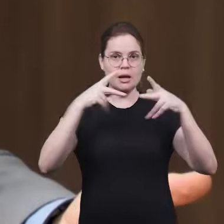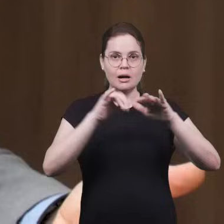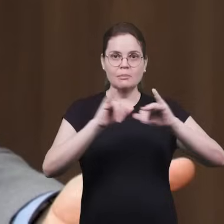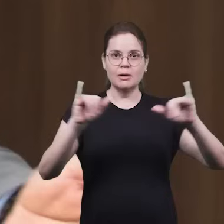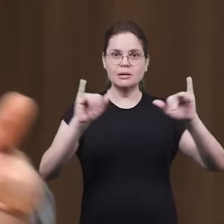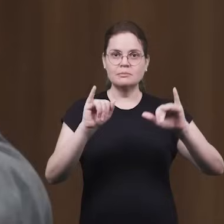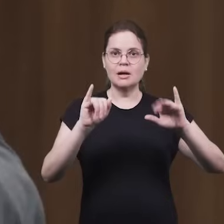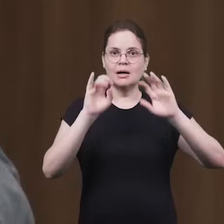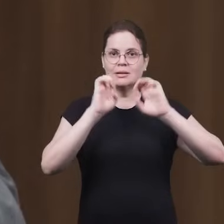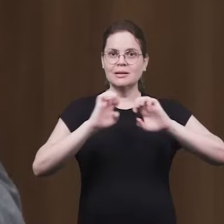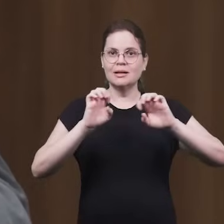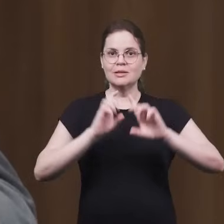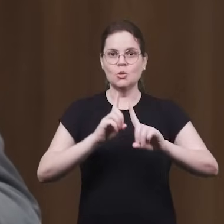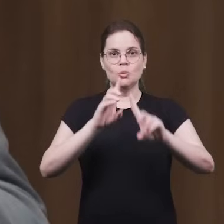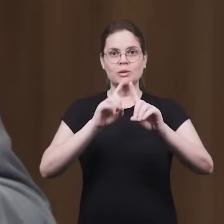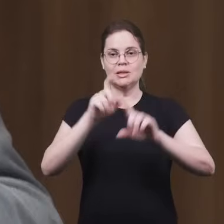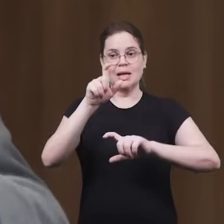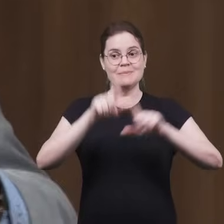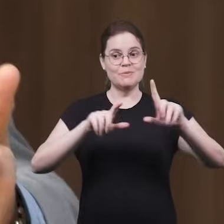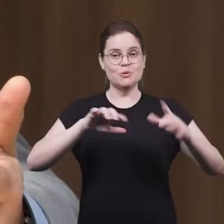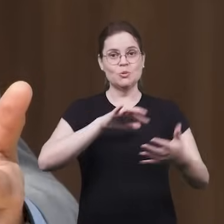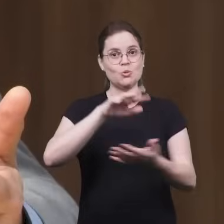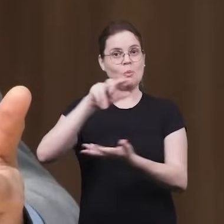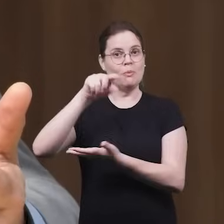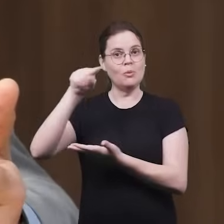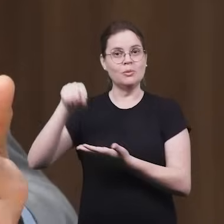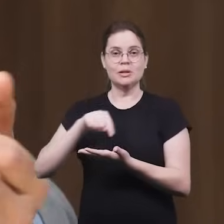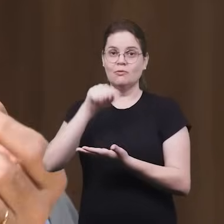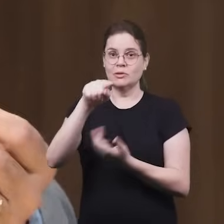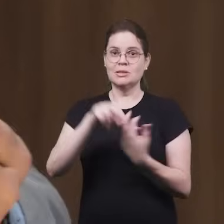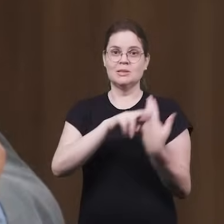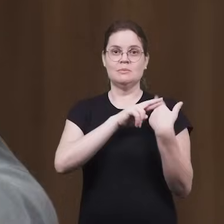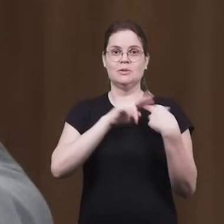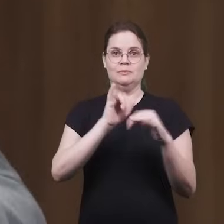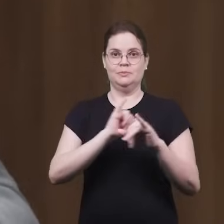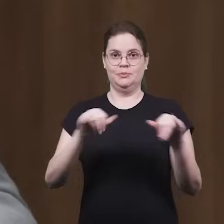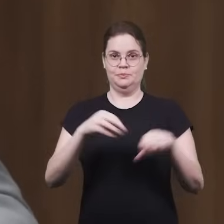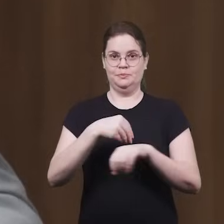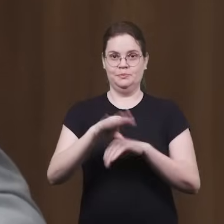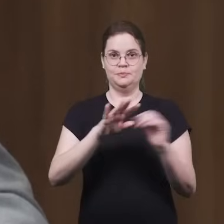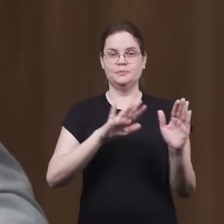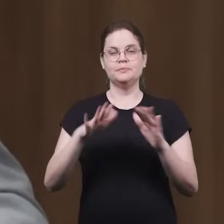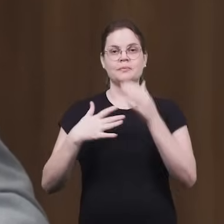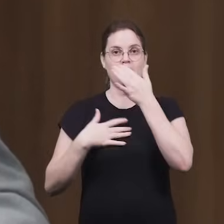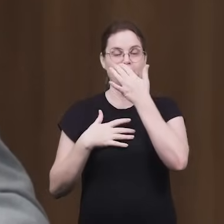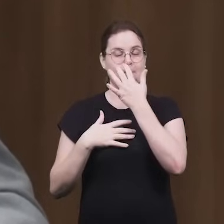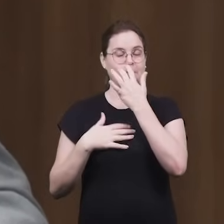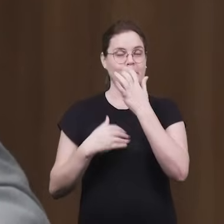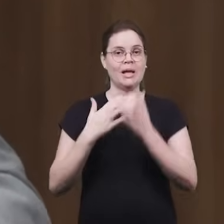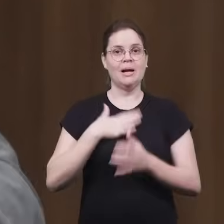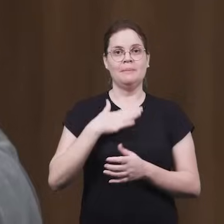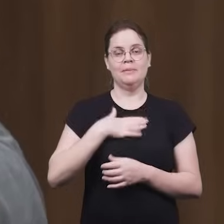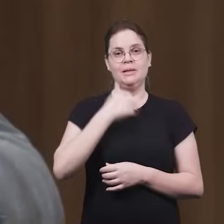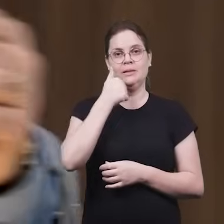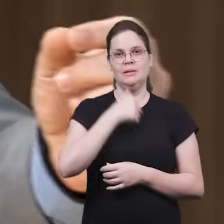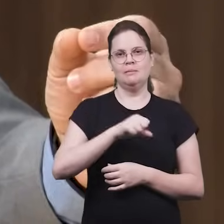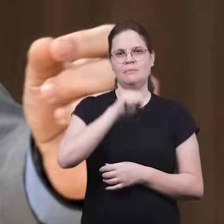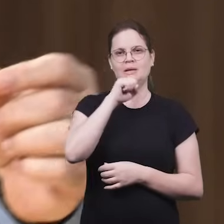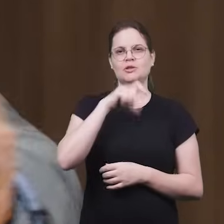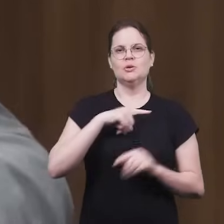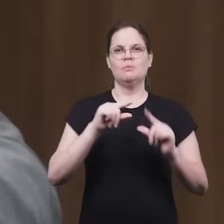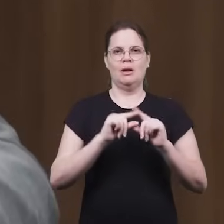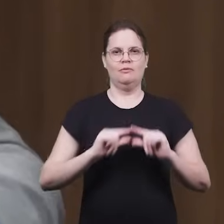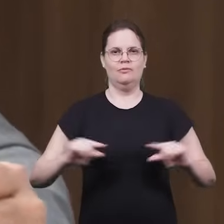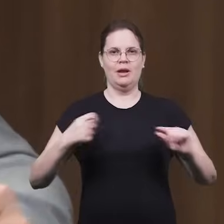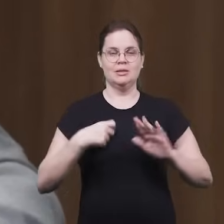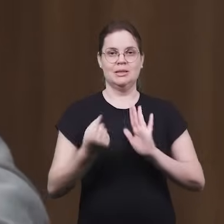toda criatura. De transmitir. Minha mãe tinha uma frase daquelas que marcam a vida,